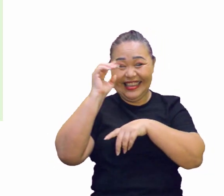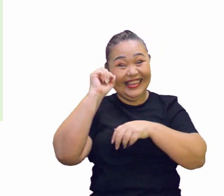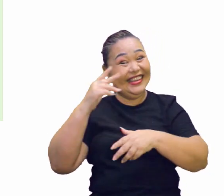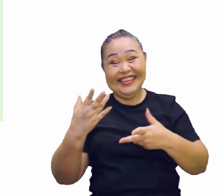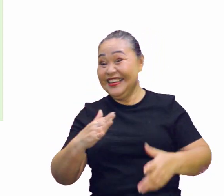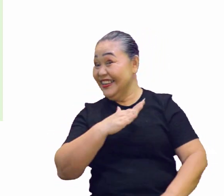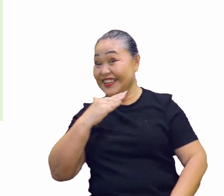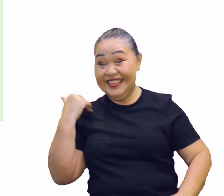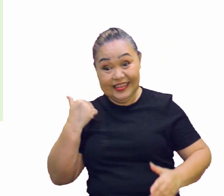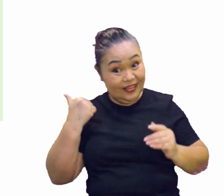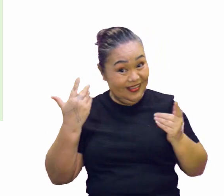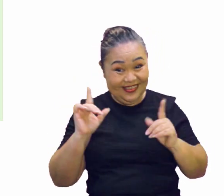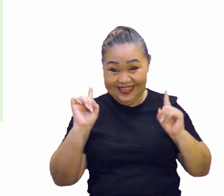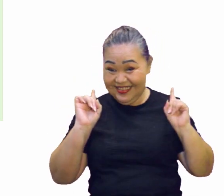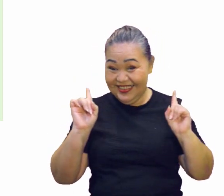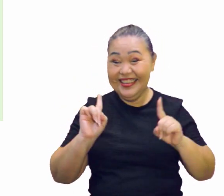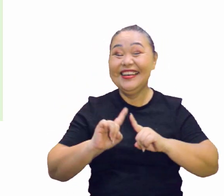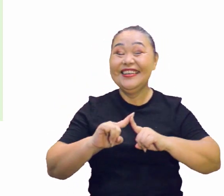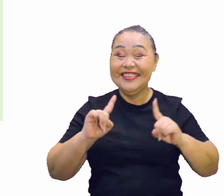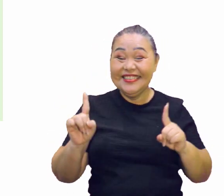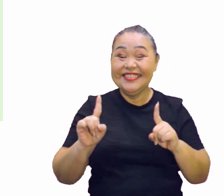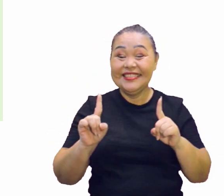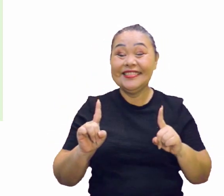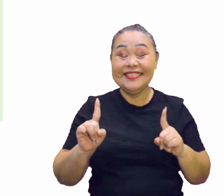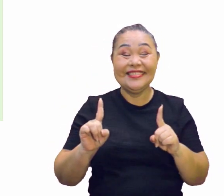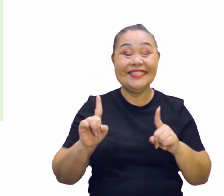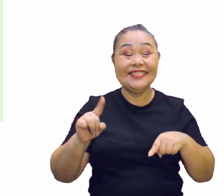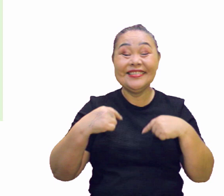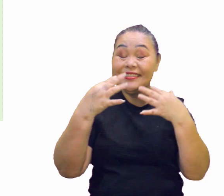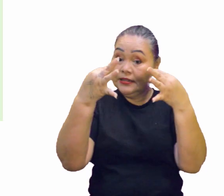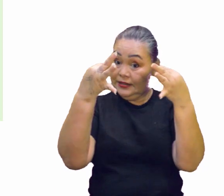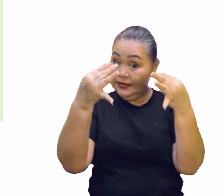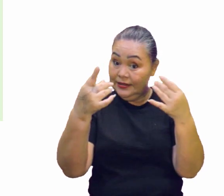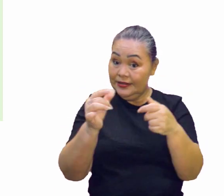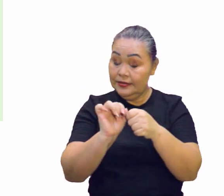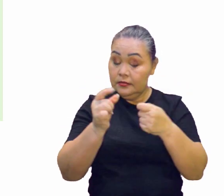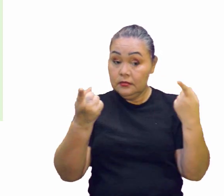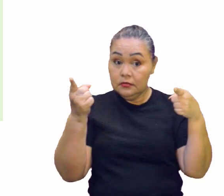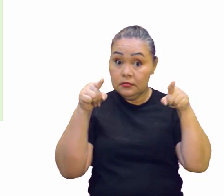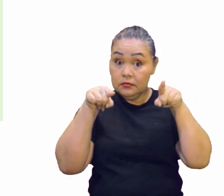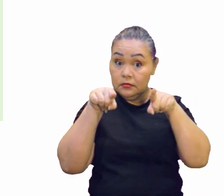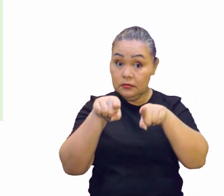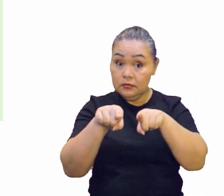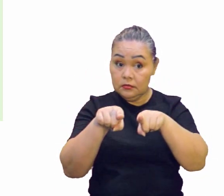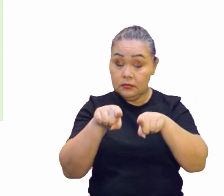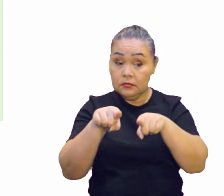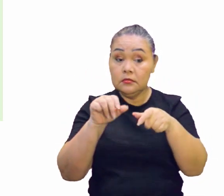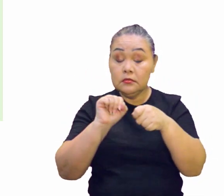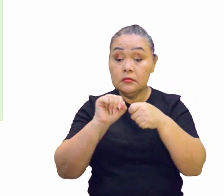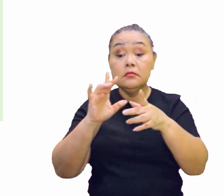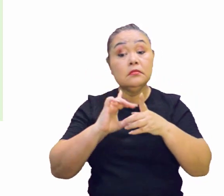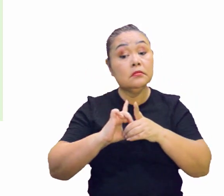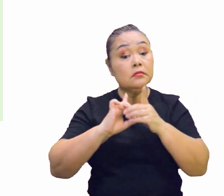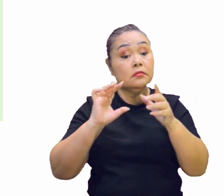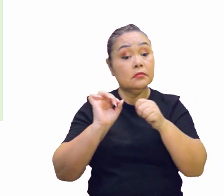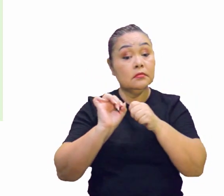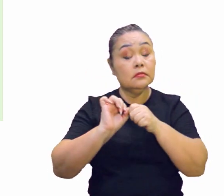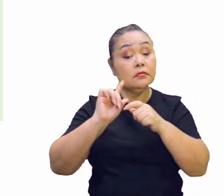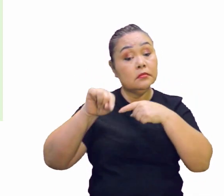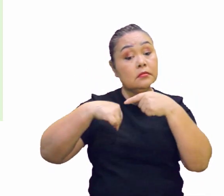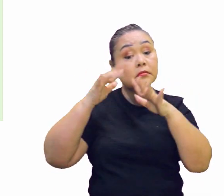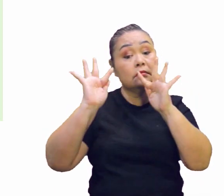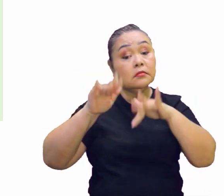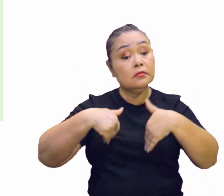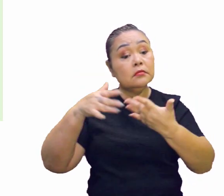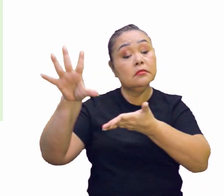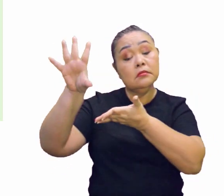Esse câncer está aí. Mas um outro detalhe sobre isso, né? Paralelamente, o processo de consolidação da democracia após